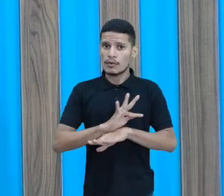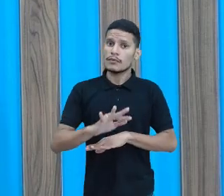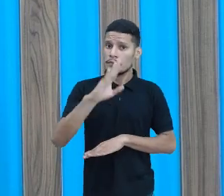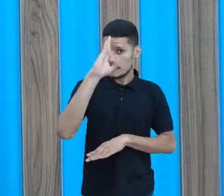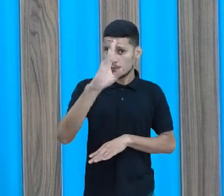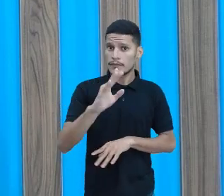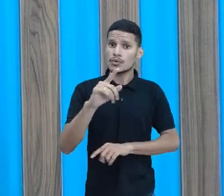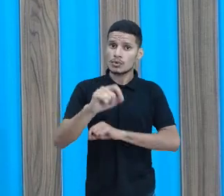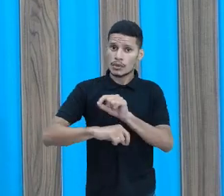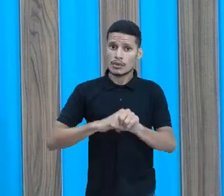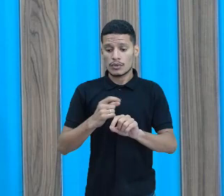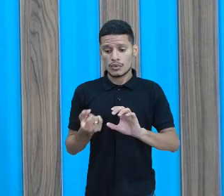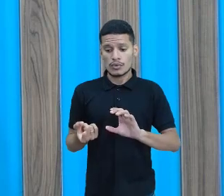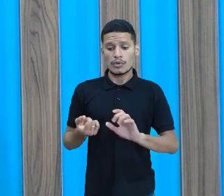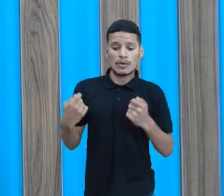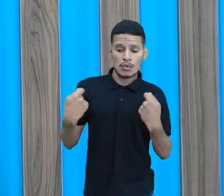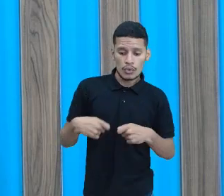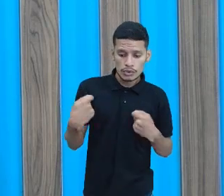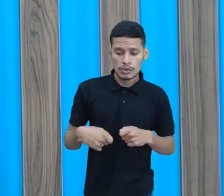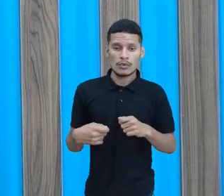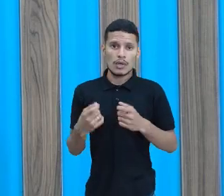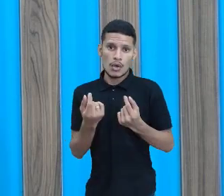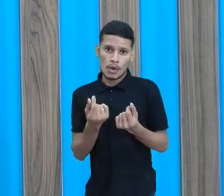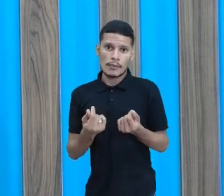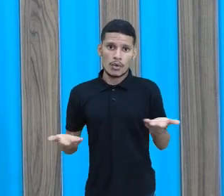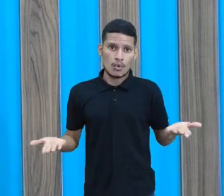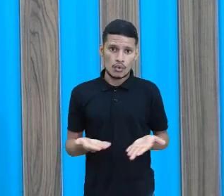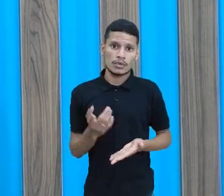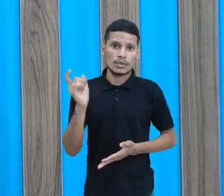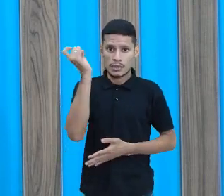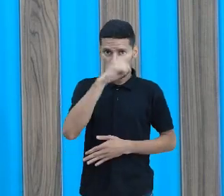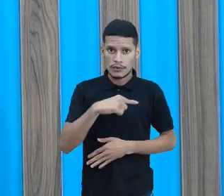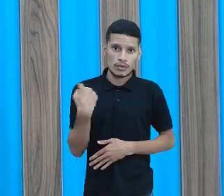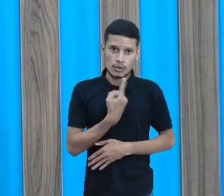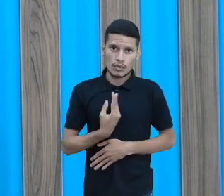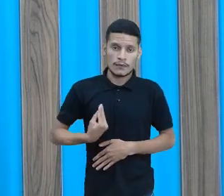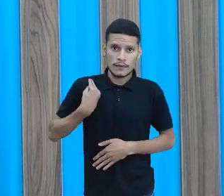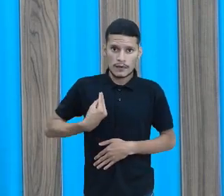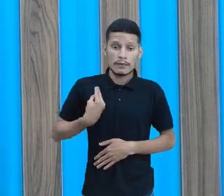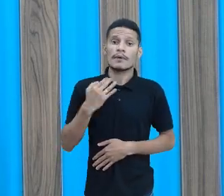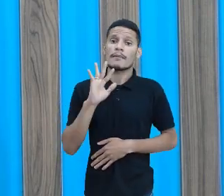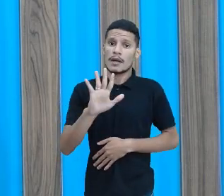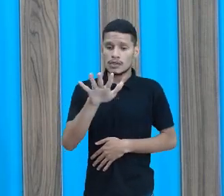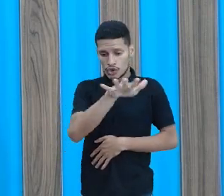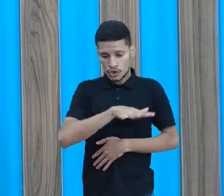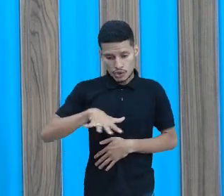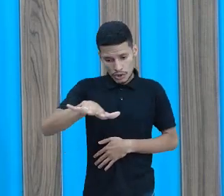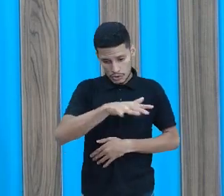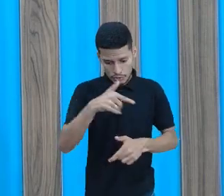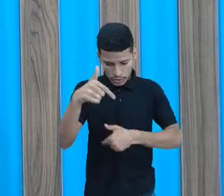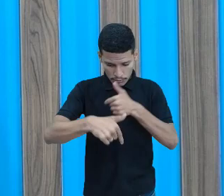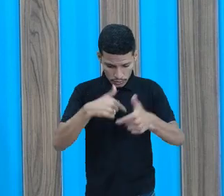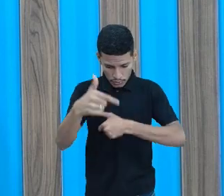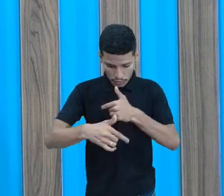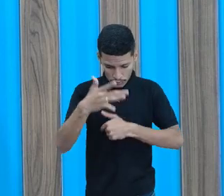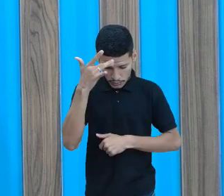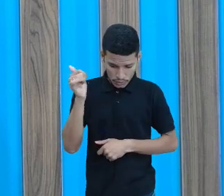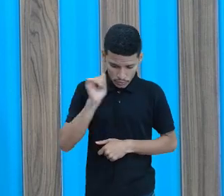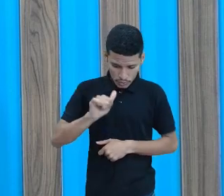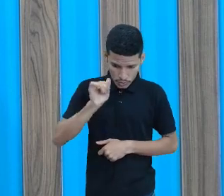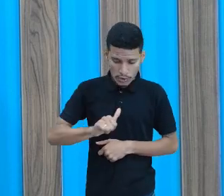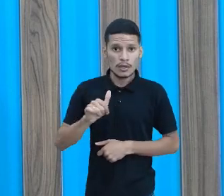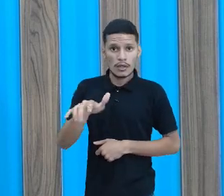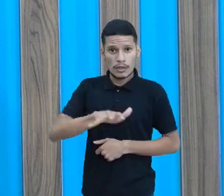quando se considera as condições econômicas difíceis que nós vivemos hoje. Mas, de modo geral, é isso. O trabalhador ou trabalhadora do mercado